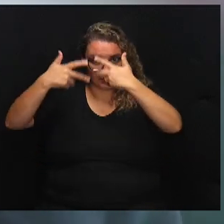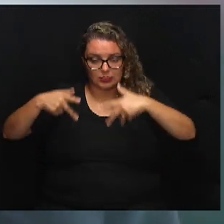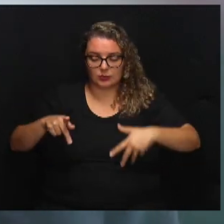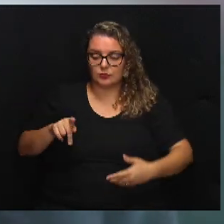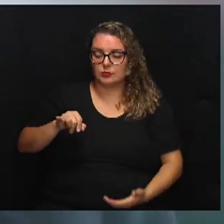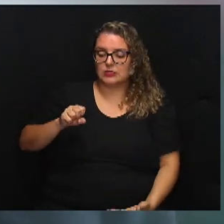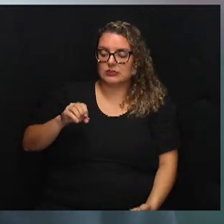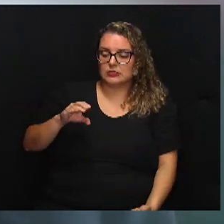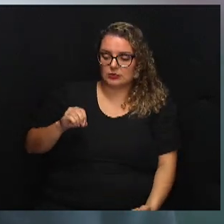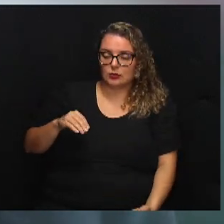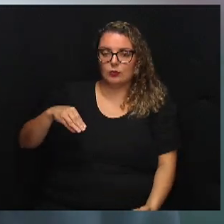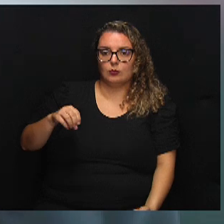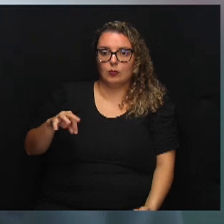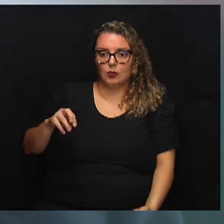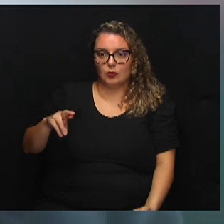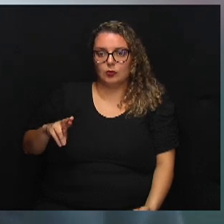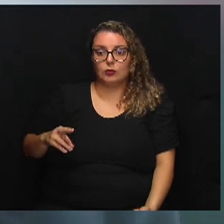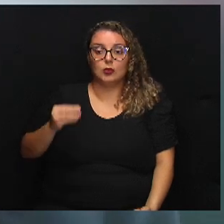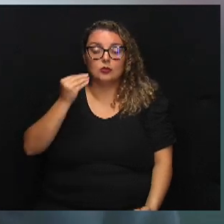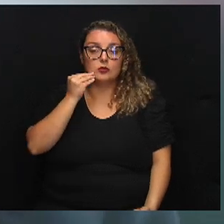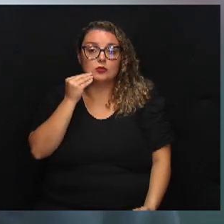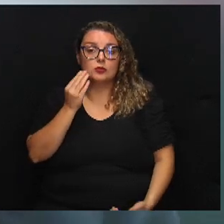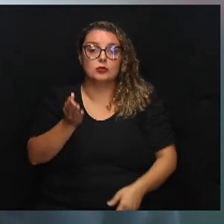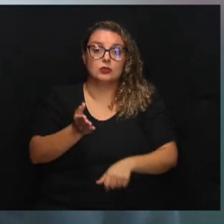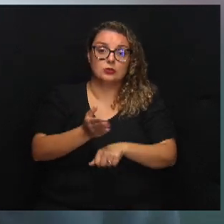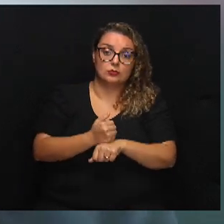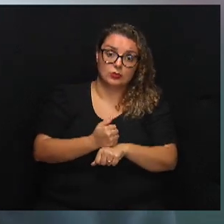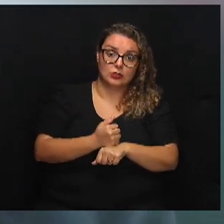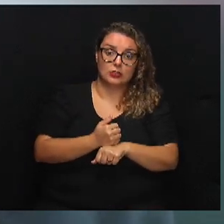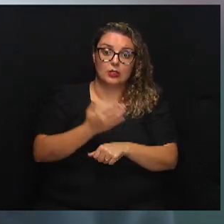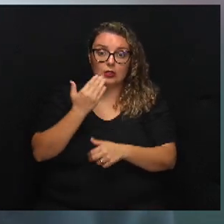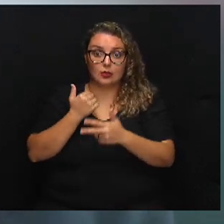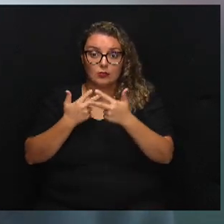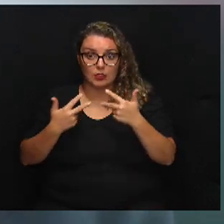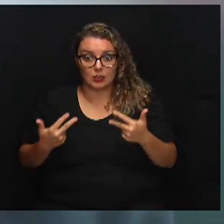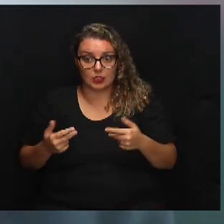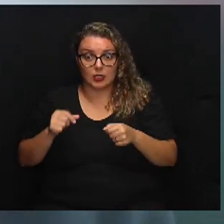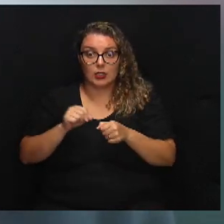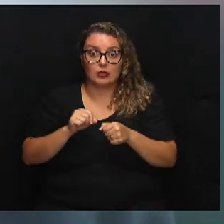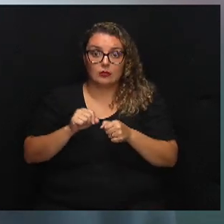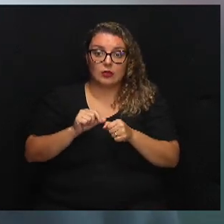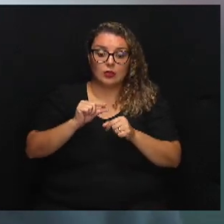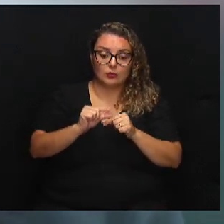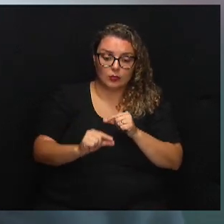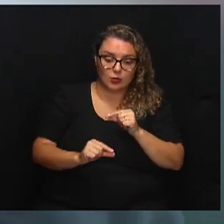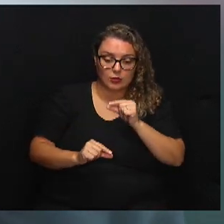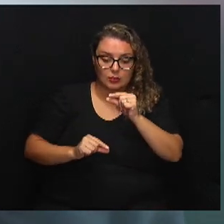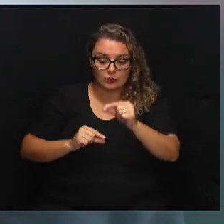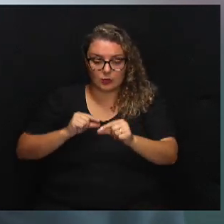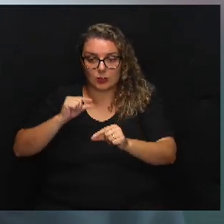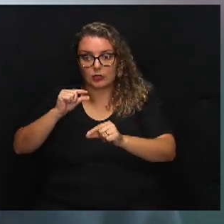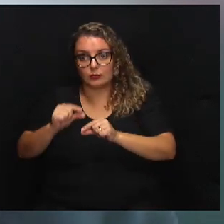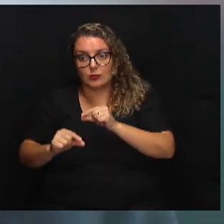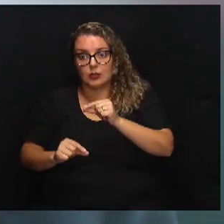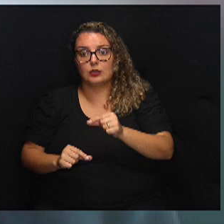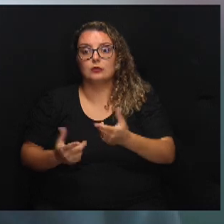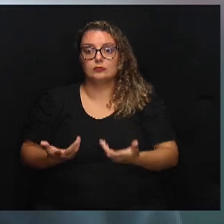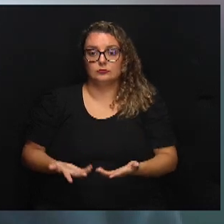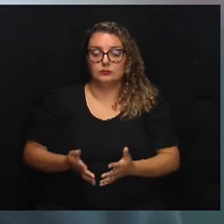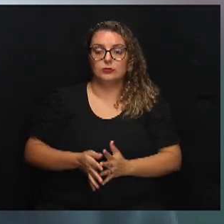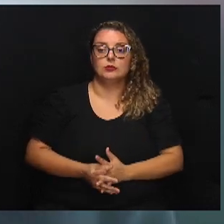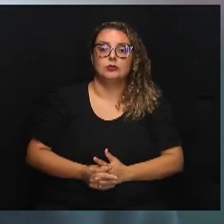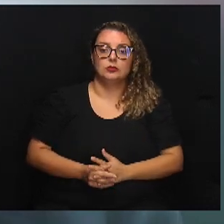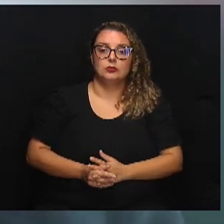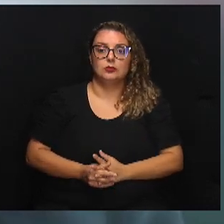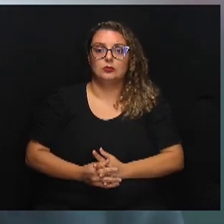dela, testar anteriormente, a introdução alimentar ela é feita gradativamente, através,